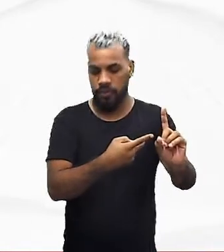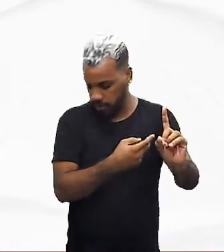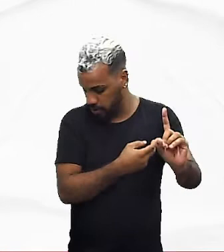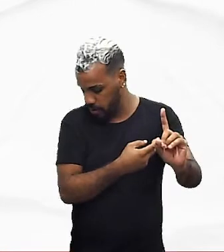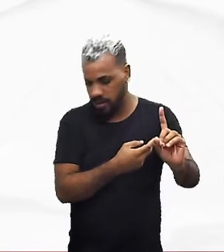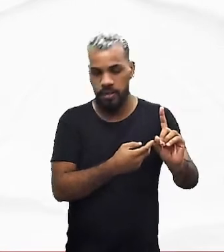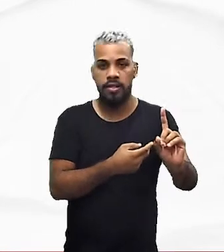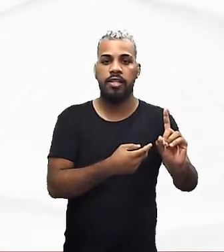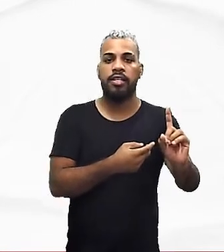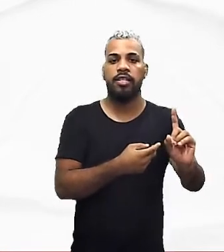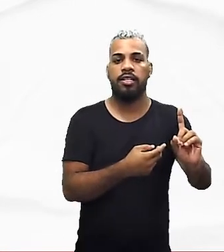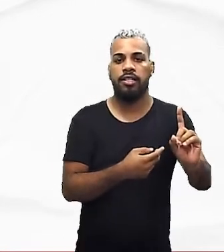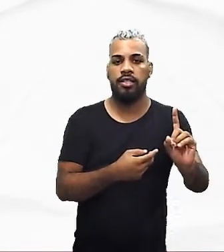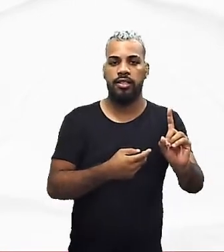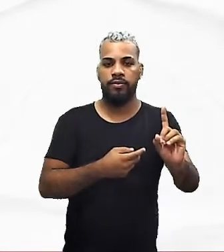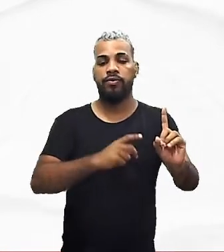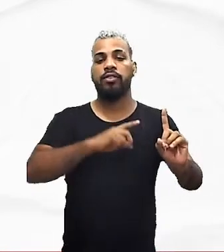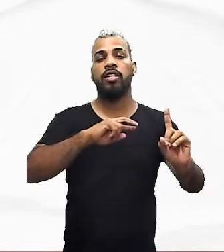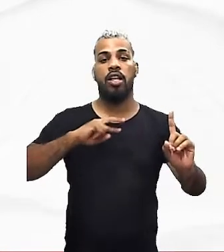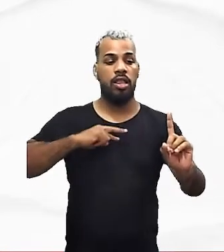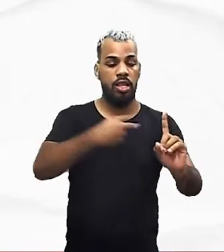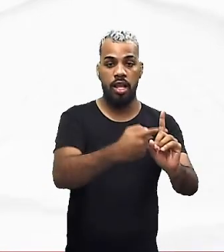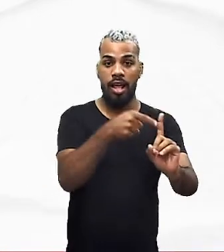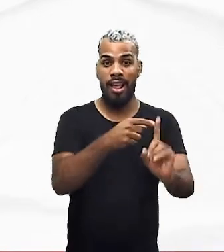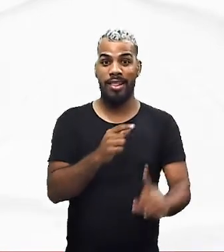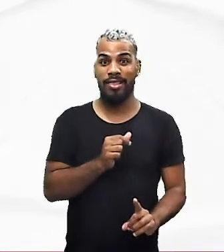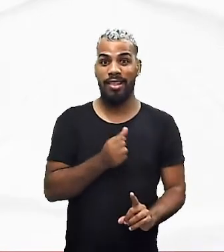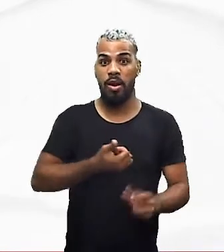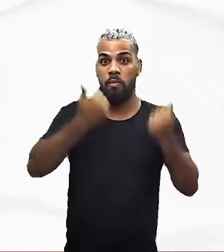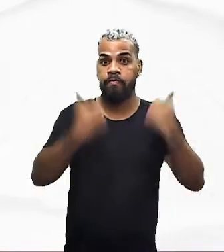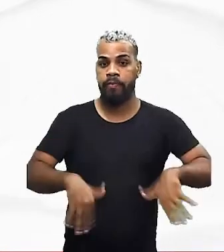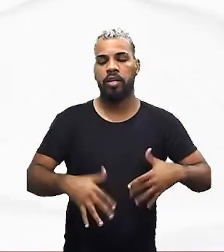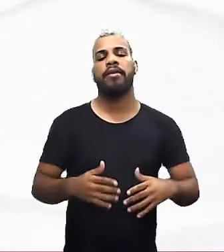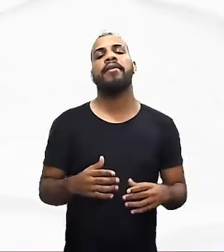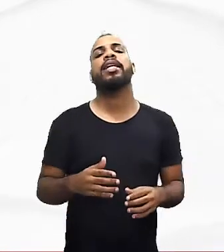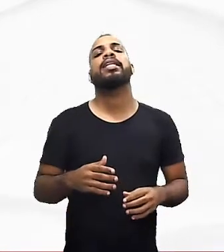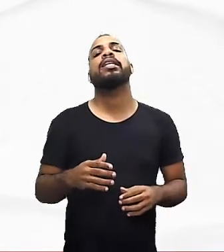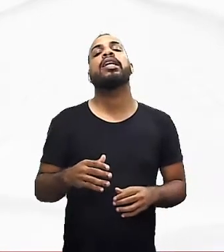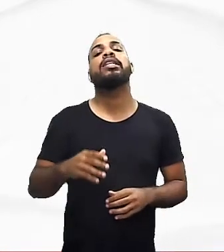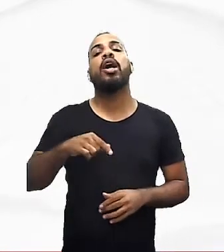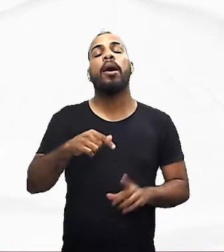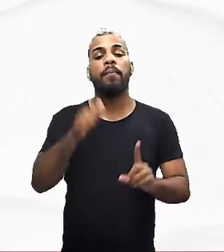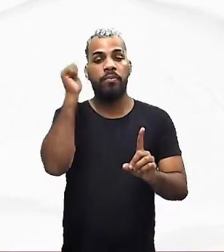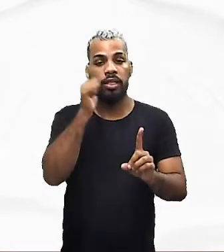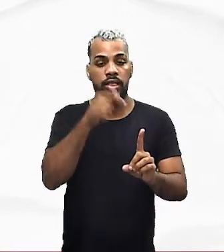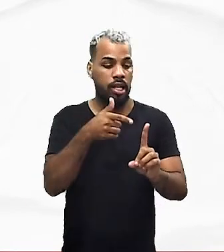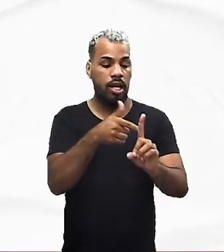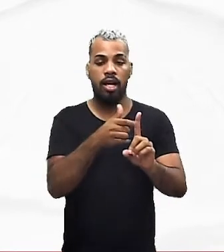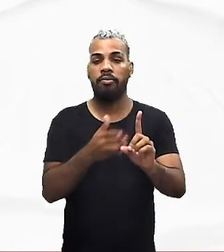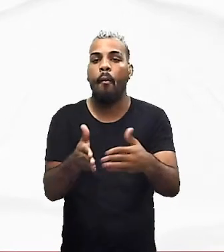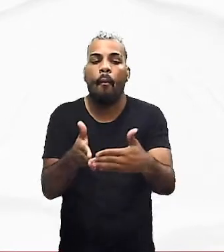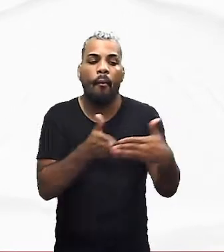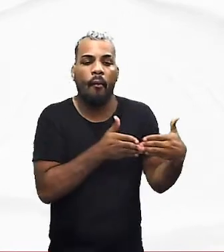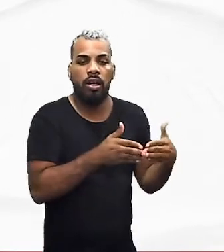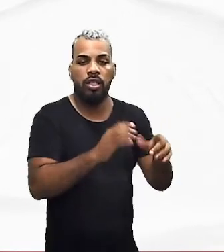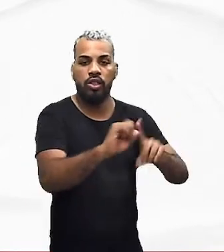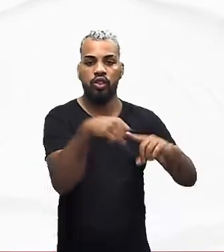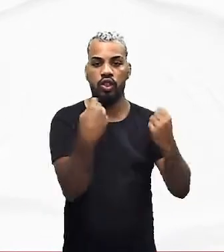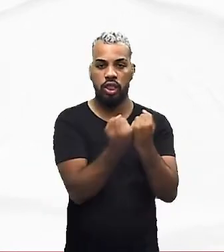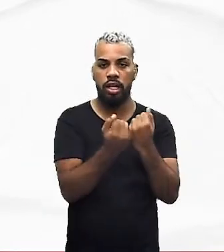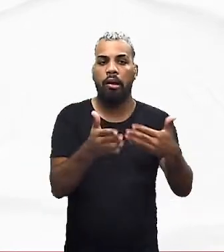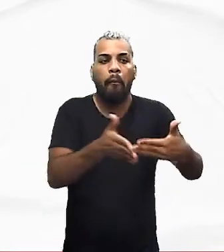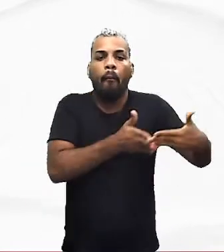muito endinheirada. Então, aquela menina que era escanteada na sociedade, que era